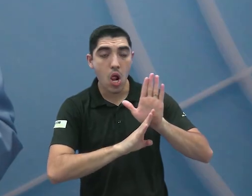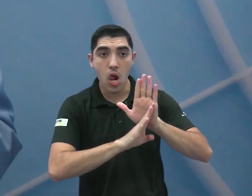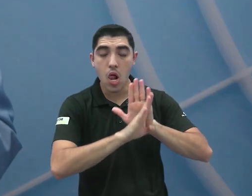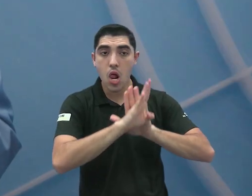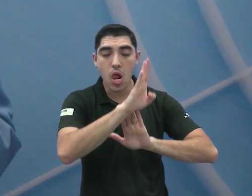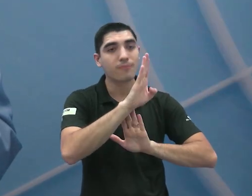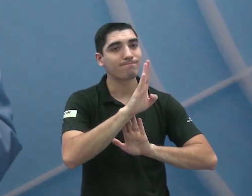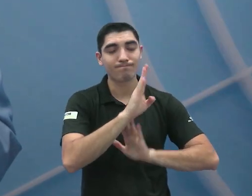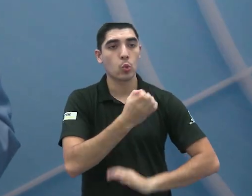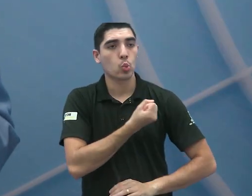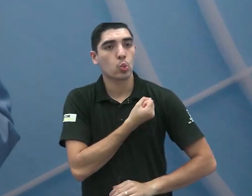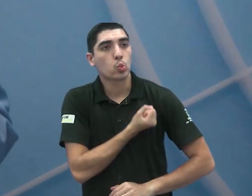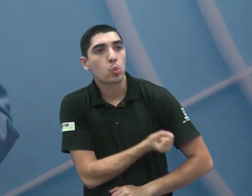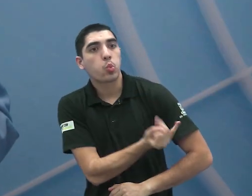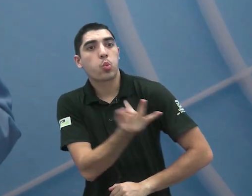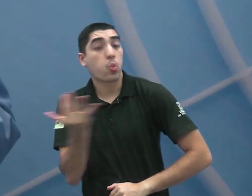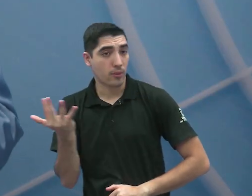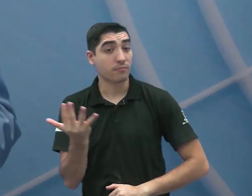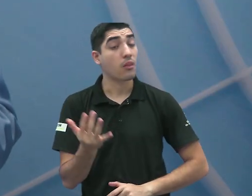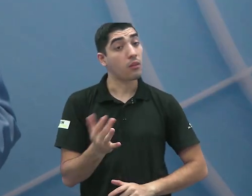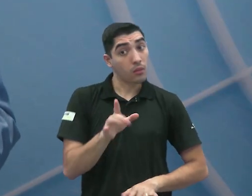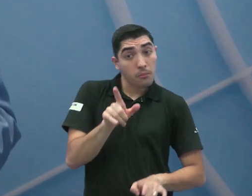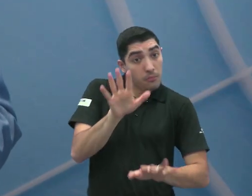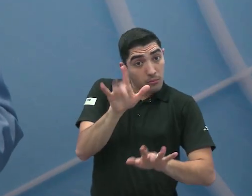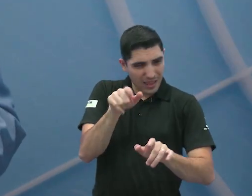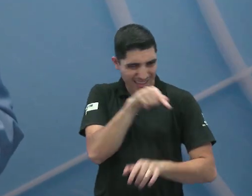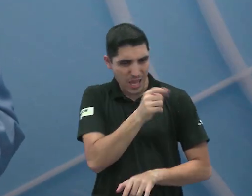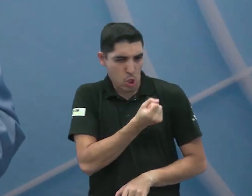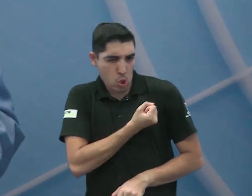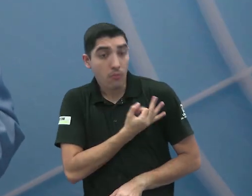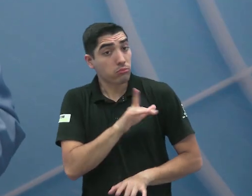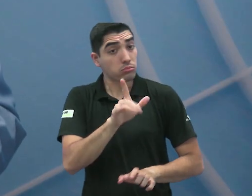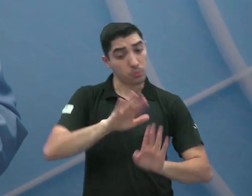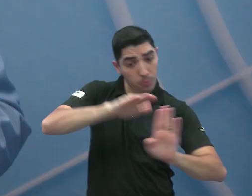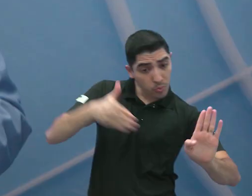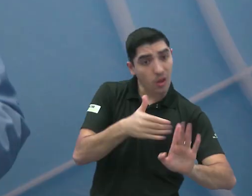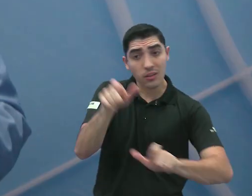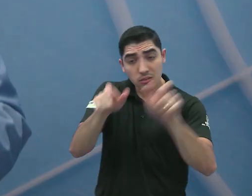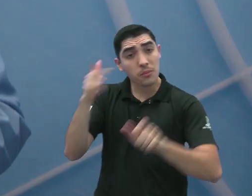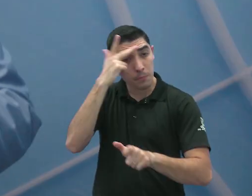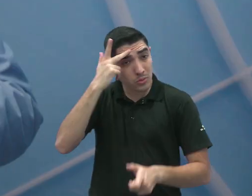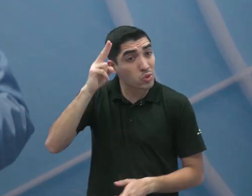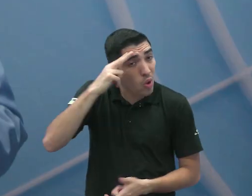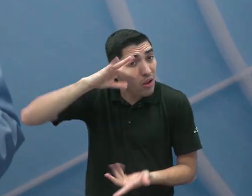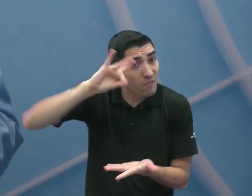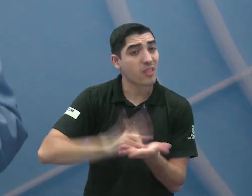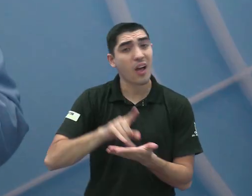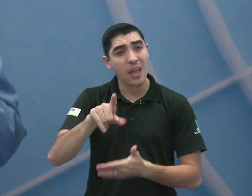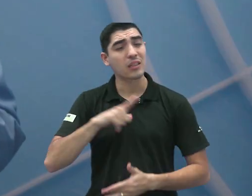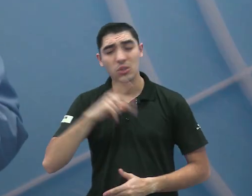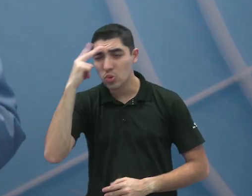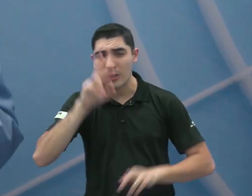Por trás das estatísticas estão pessoas reais, né, com histórias de exaustão, superação